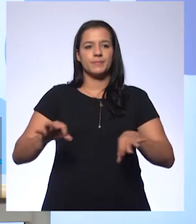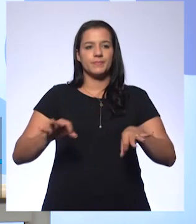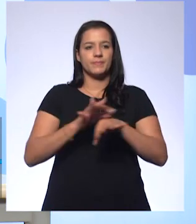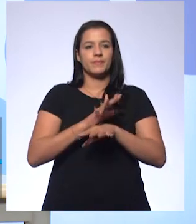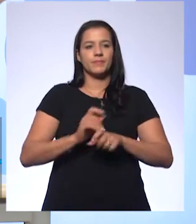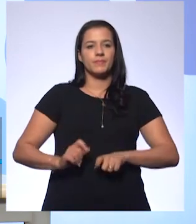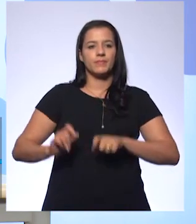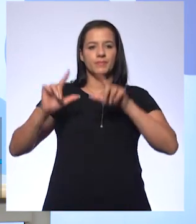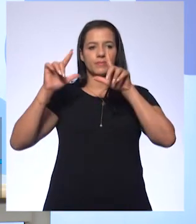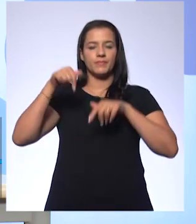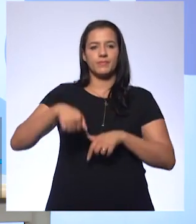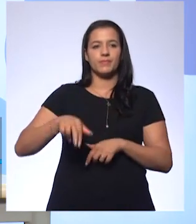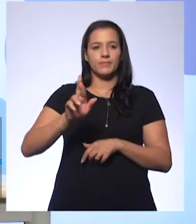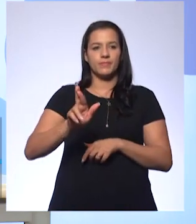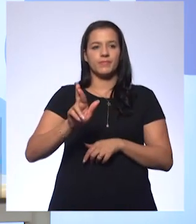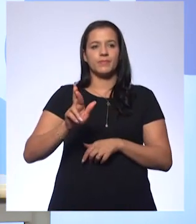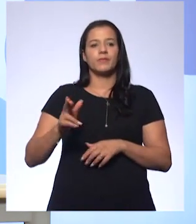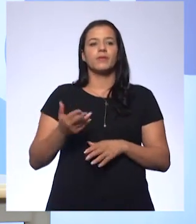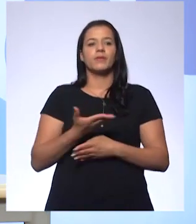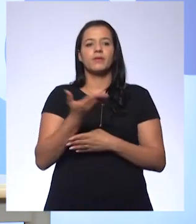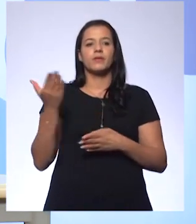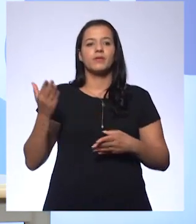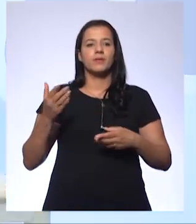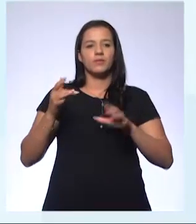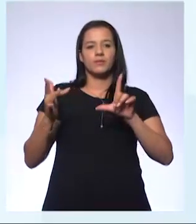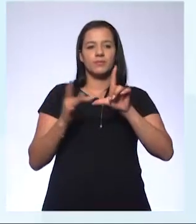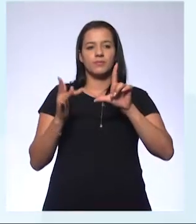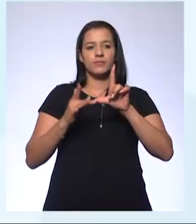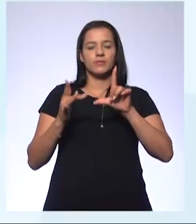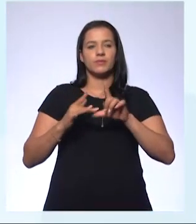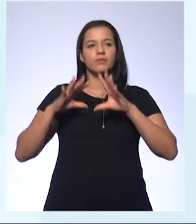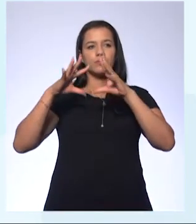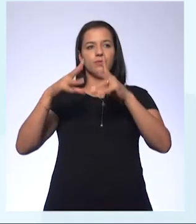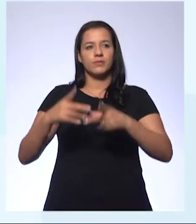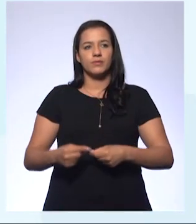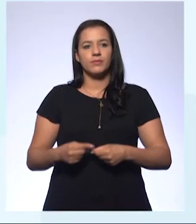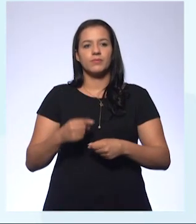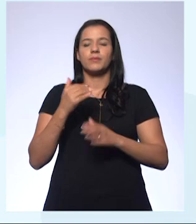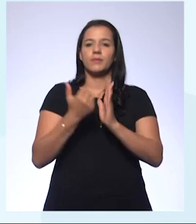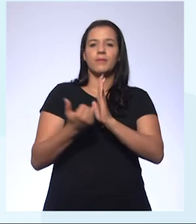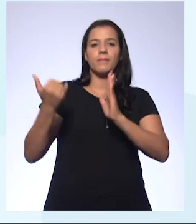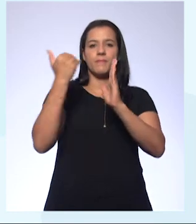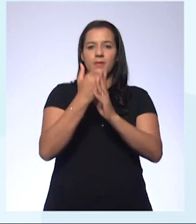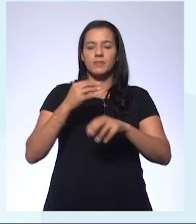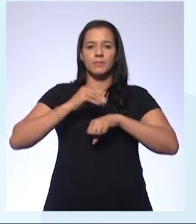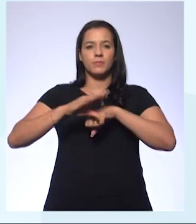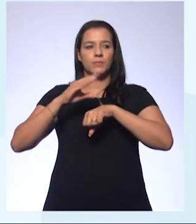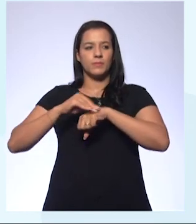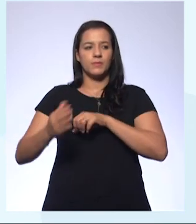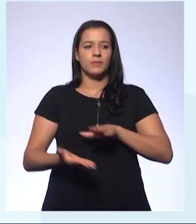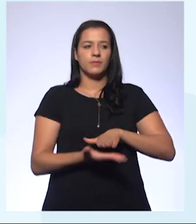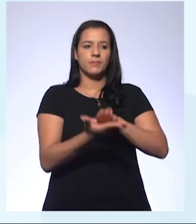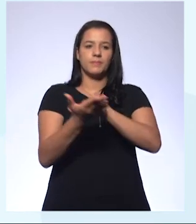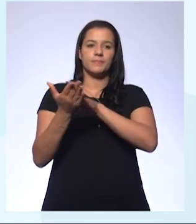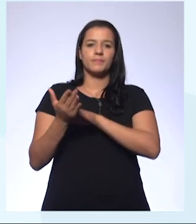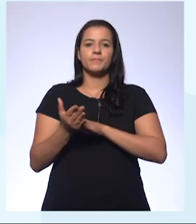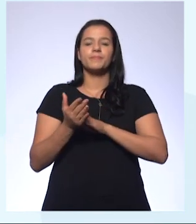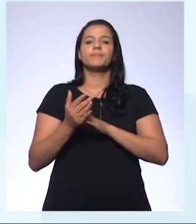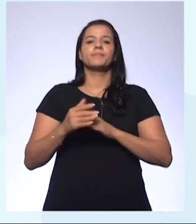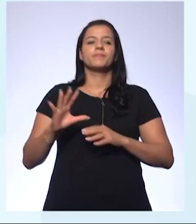estadual, professora Maria Ferreira Sonevende, de Monteiro Lobato Interior, um abraço para vocês, tá? Bom, gente,